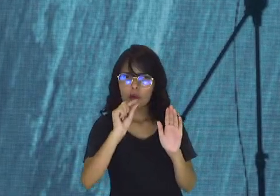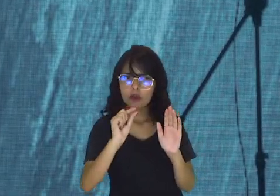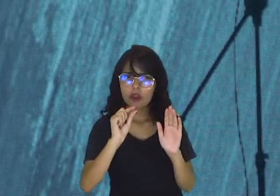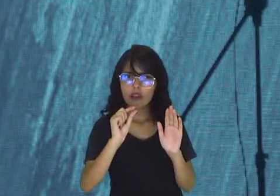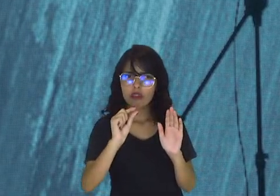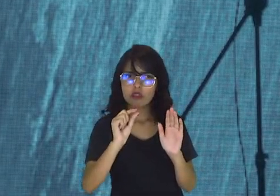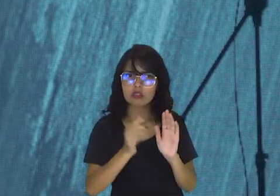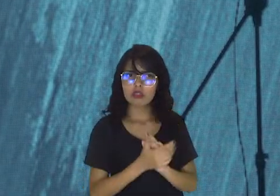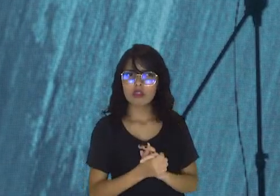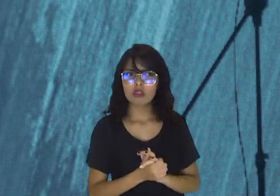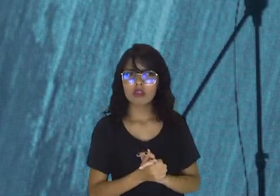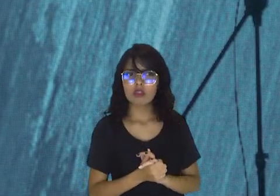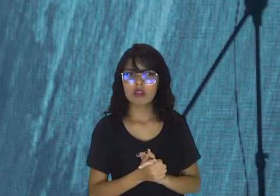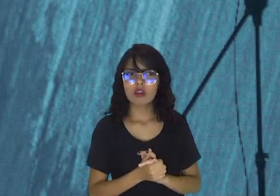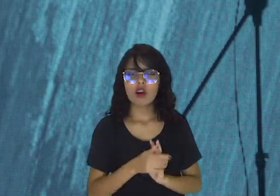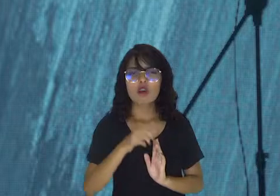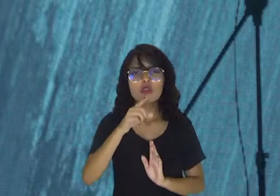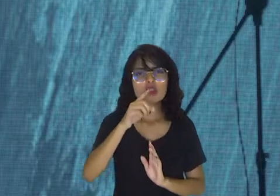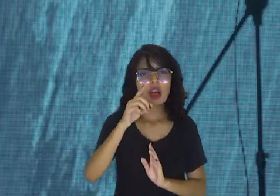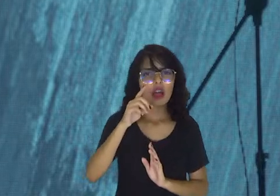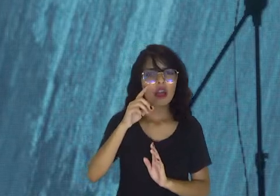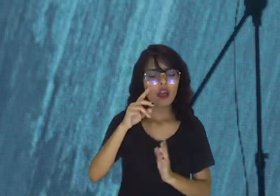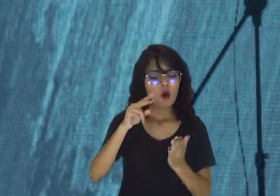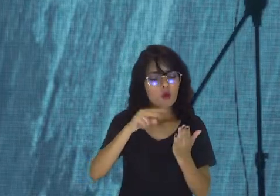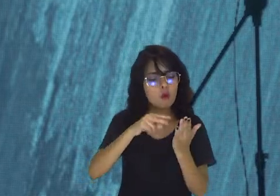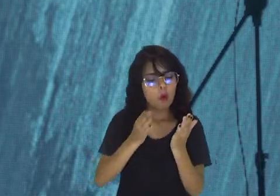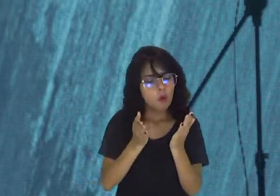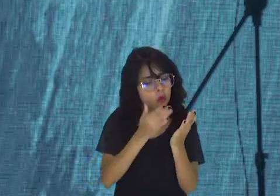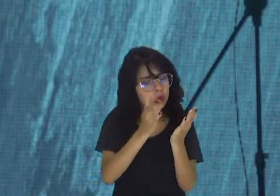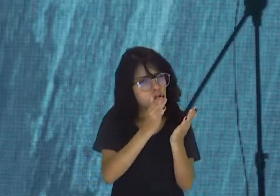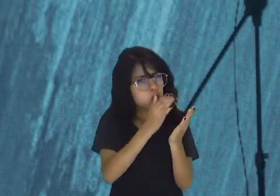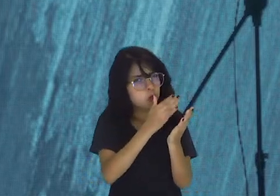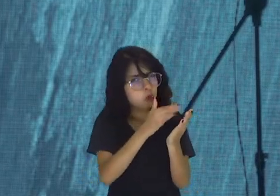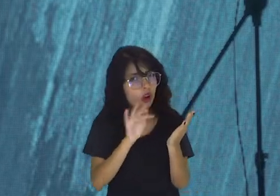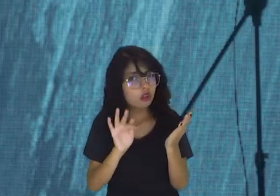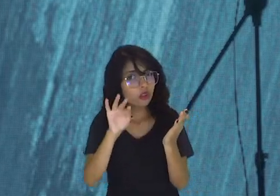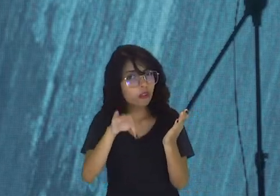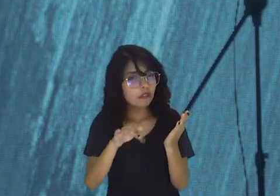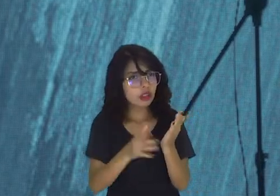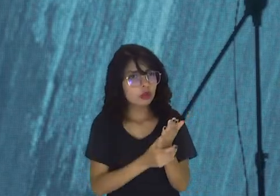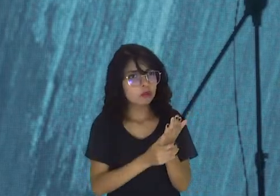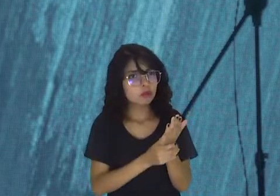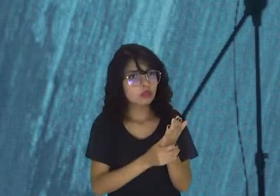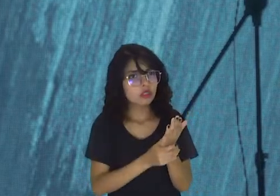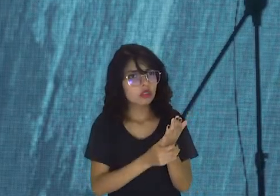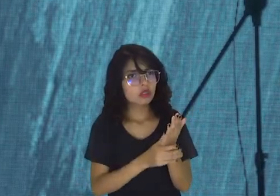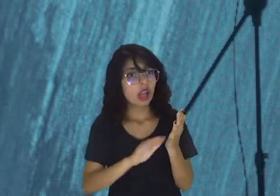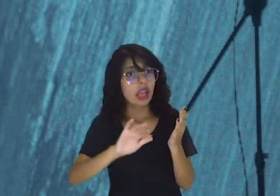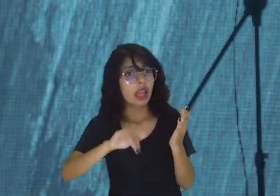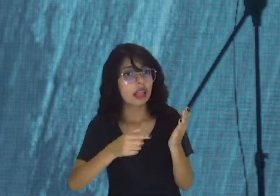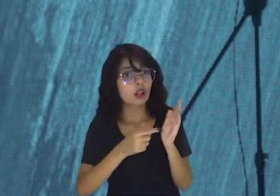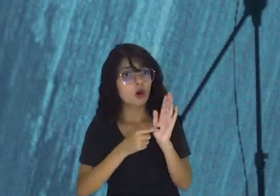um número, você vai lá no final do livro e tem as referências, todas as referências bíblicas.